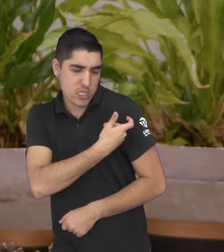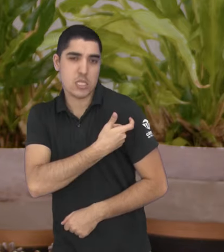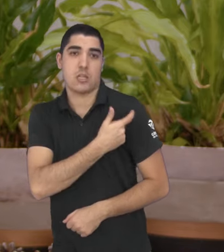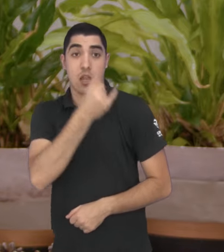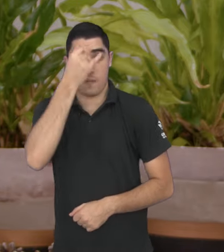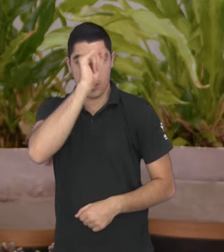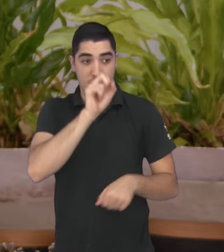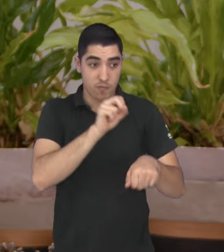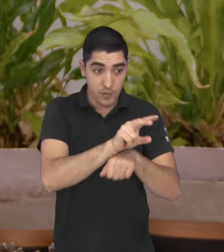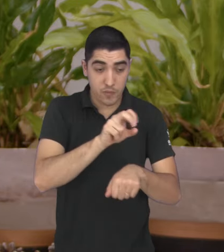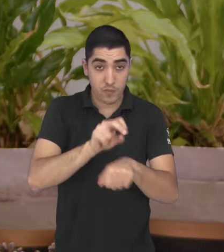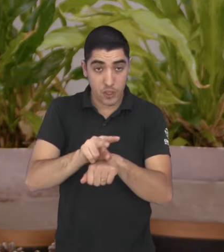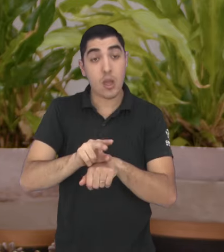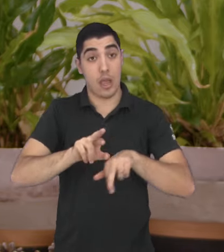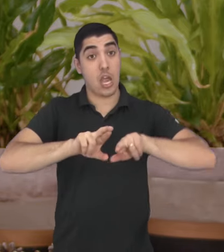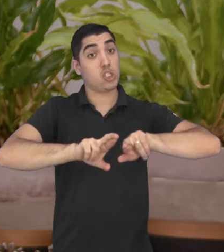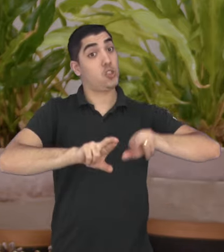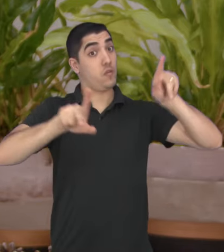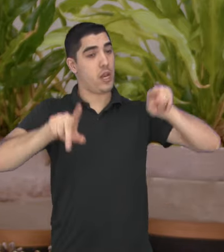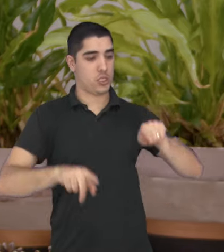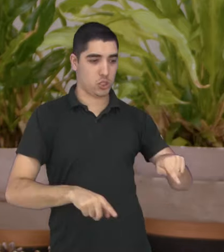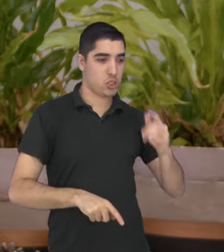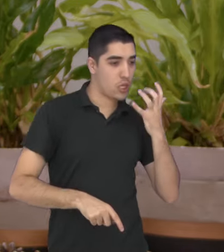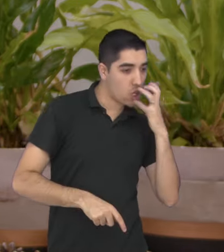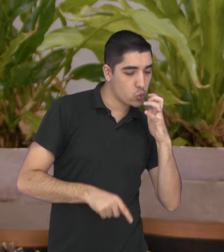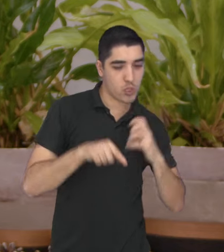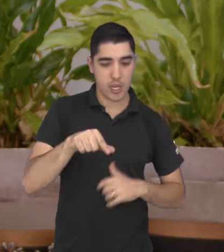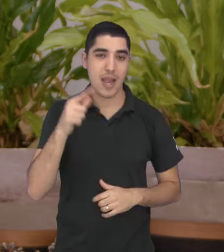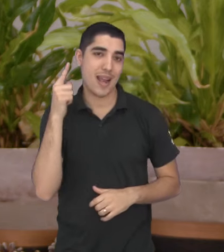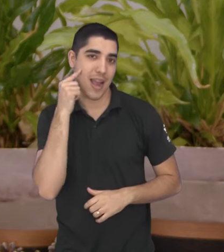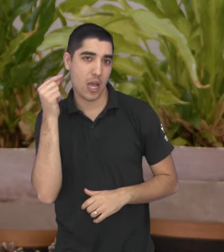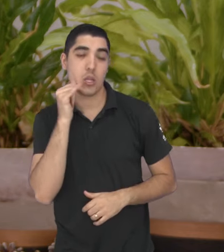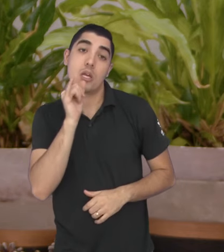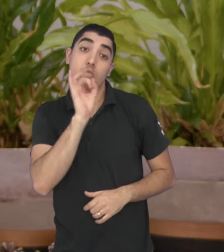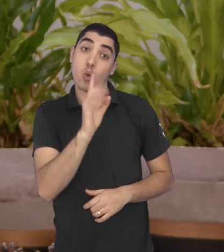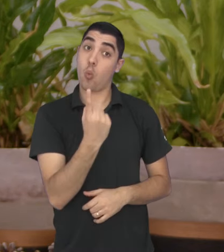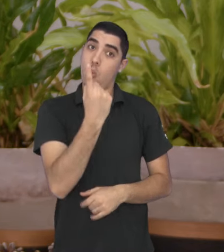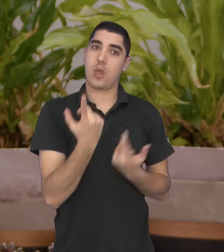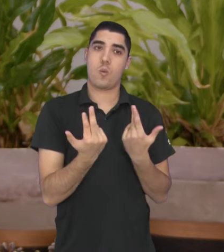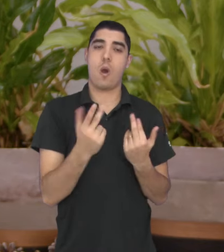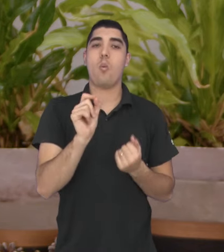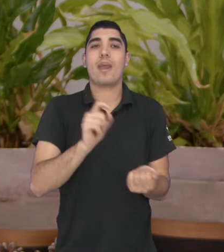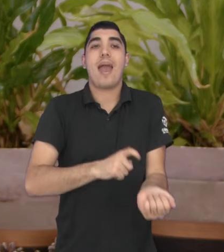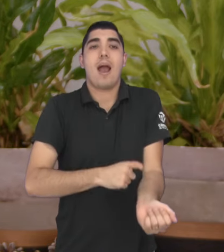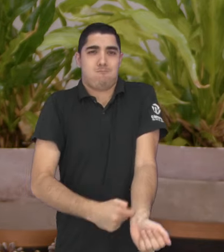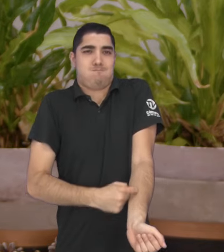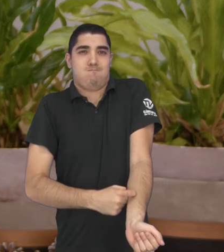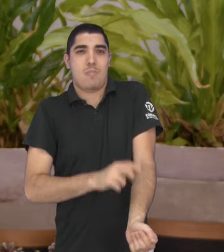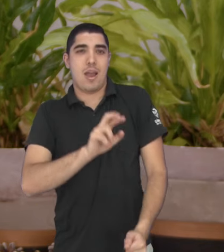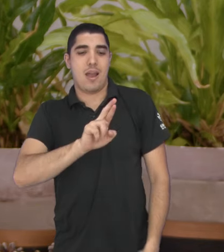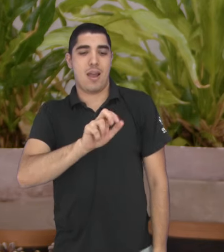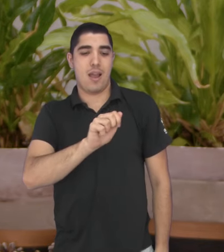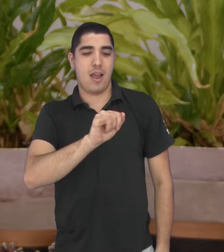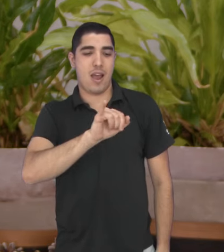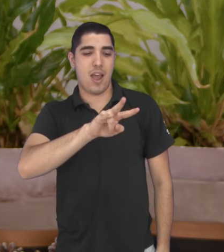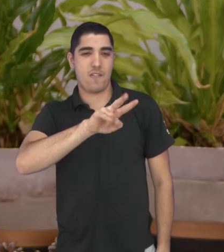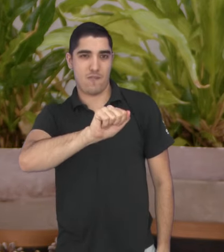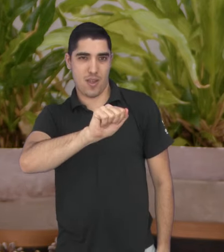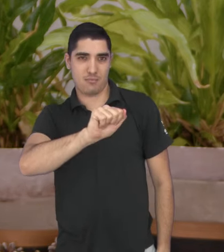vírus, são diferentes. De gato, de cachorro, tirando a raiva, né? Tem algumas outras doenças